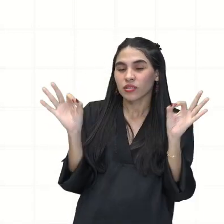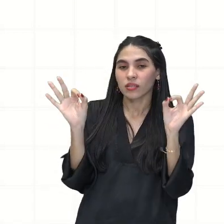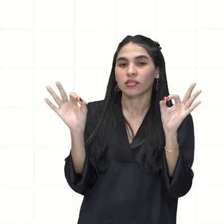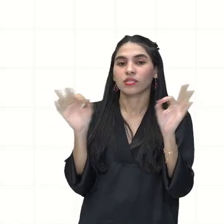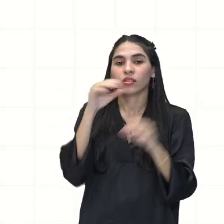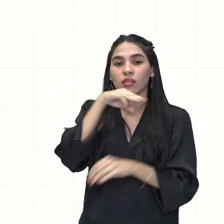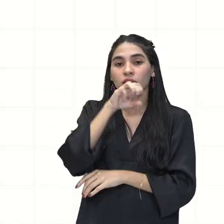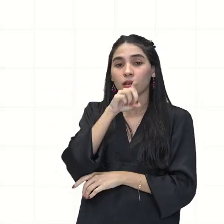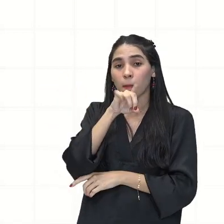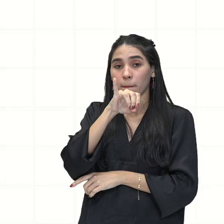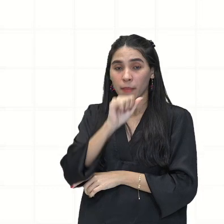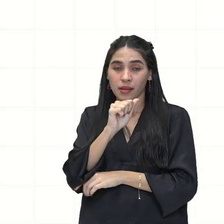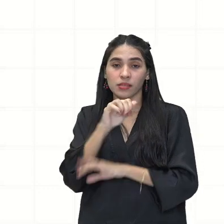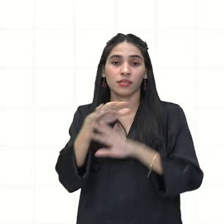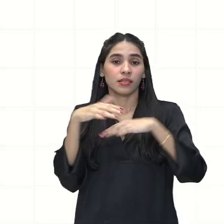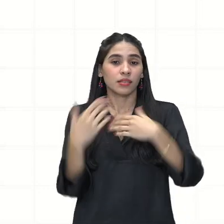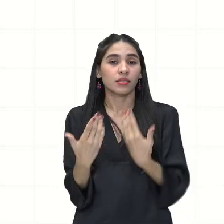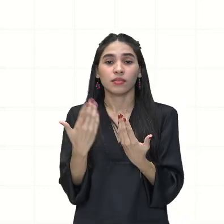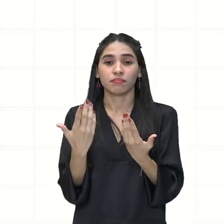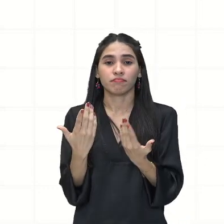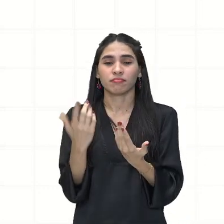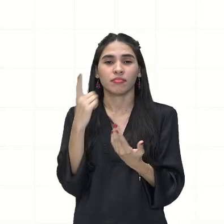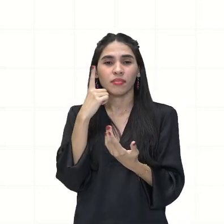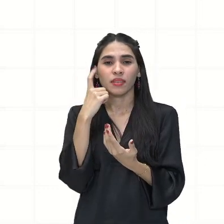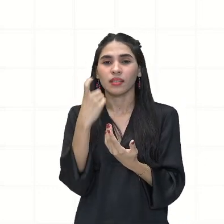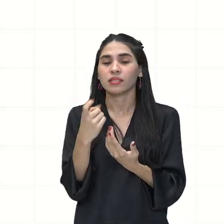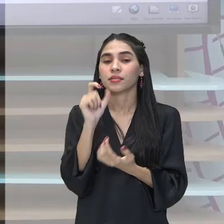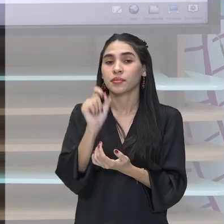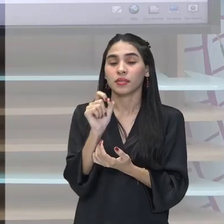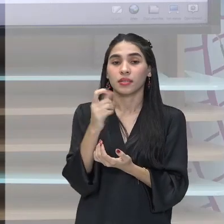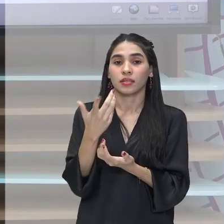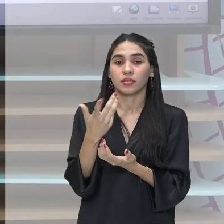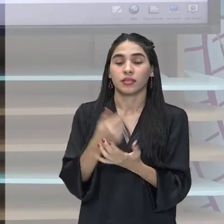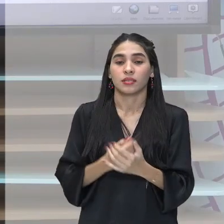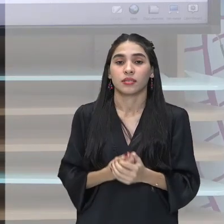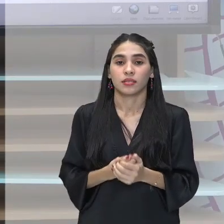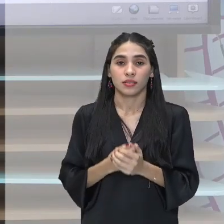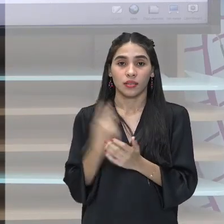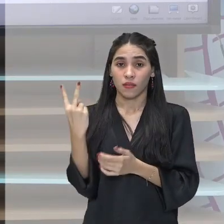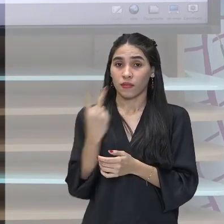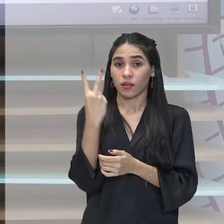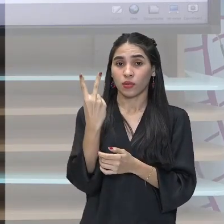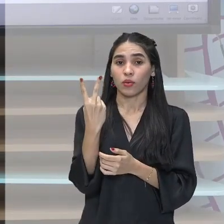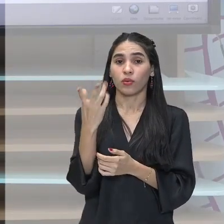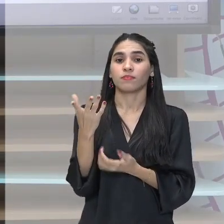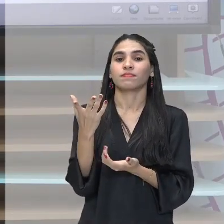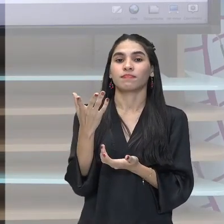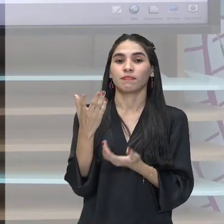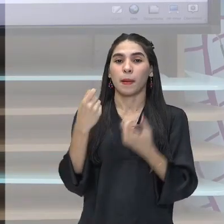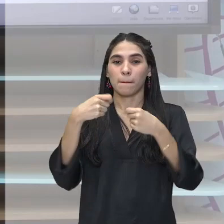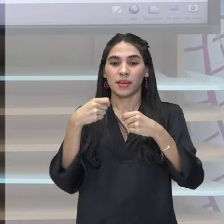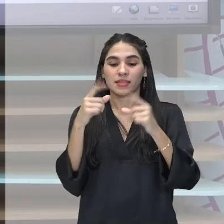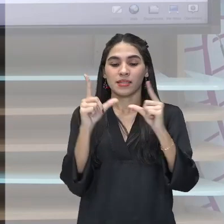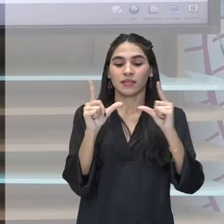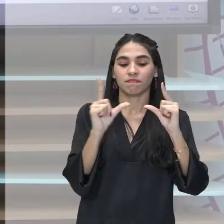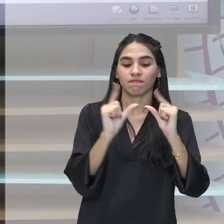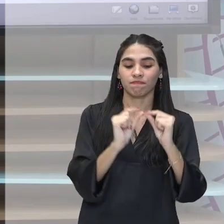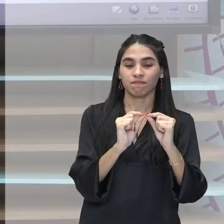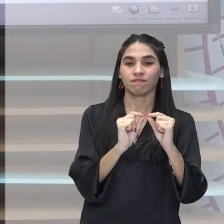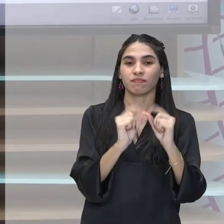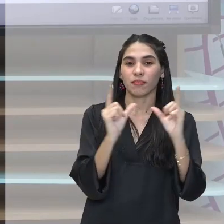média. Então, para nós, o que interessa é que esses valores fiquem bem abaixo,